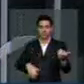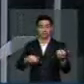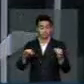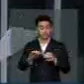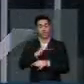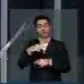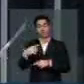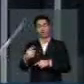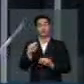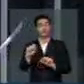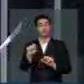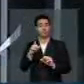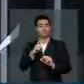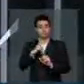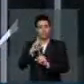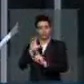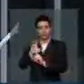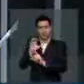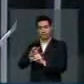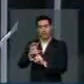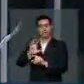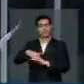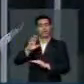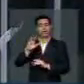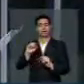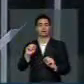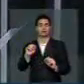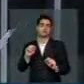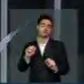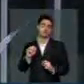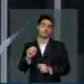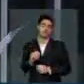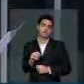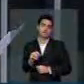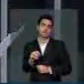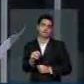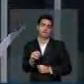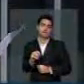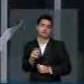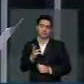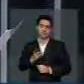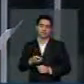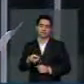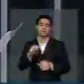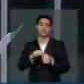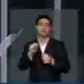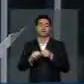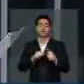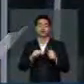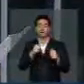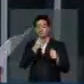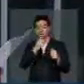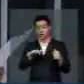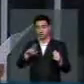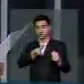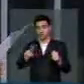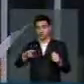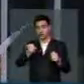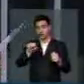ele recebeu uma influência muito grande que seria constantemente de um menino chamado